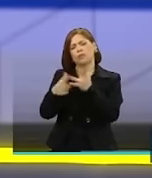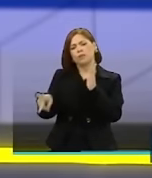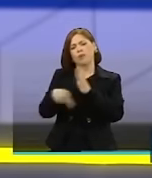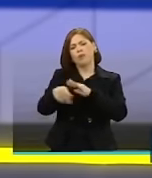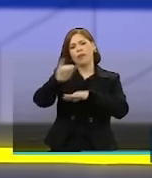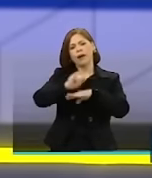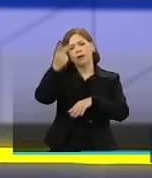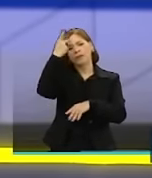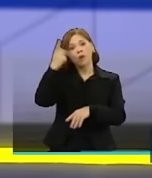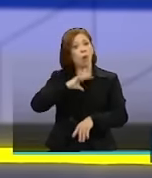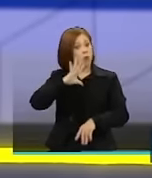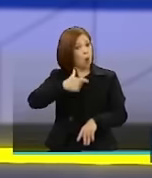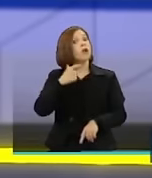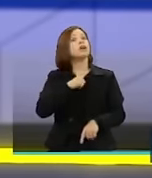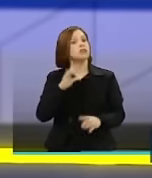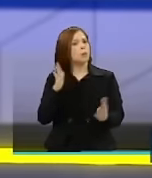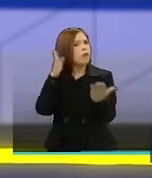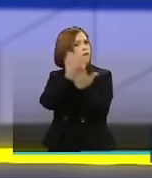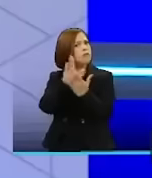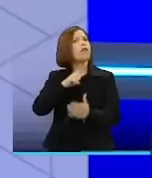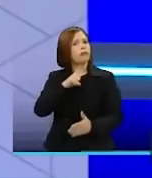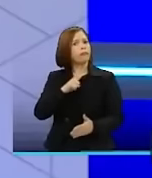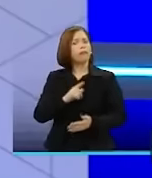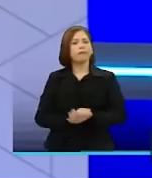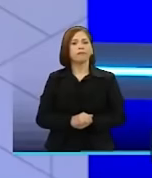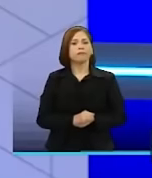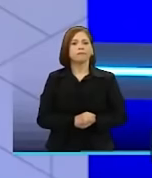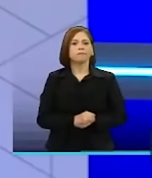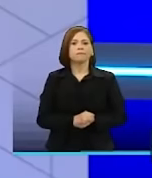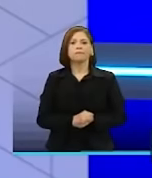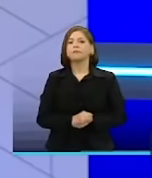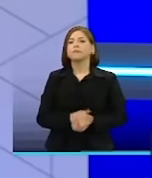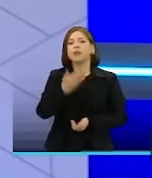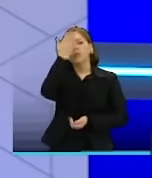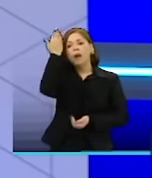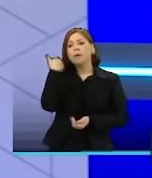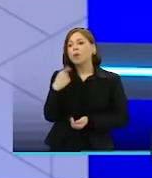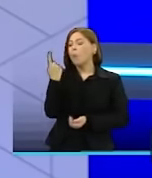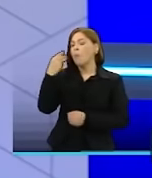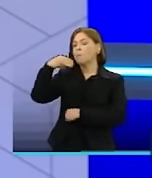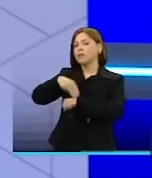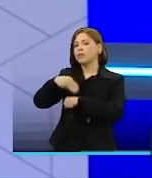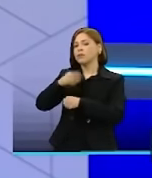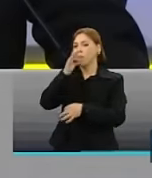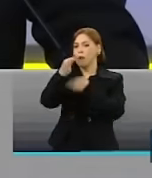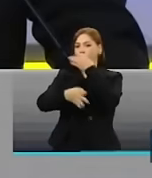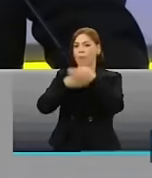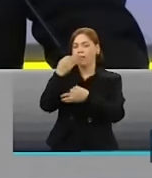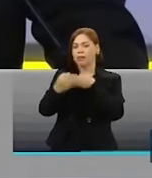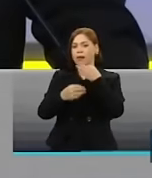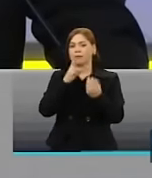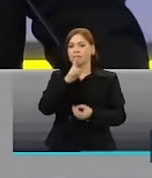capital. E eu tenho coragem para enfrentar esses caras. Tabata, agora um minuto para o comentário.